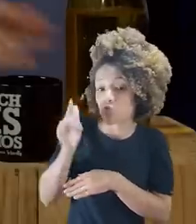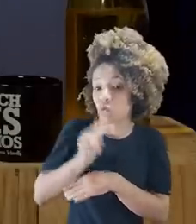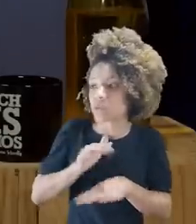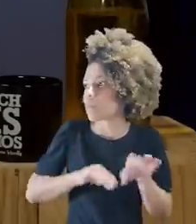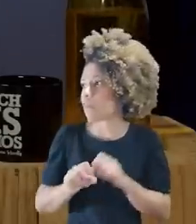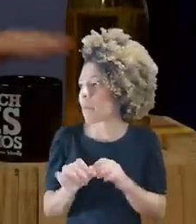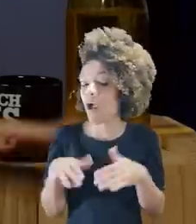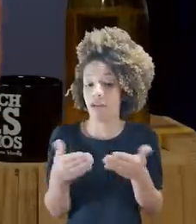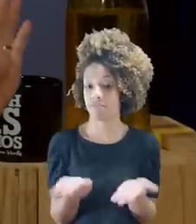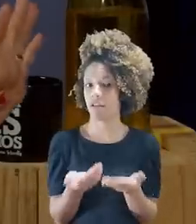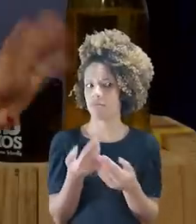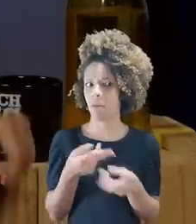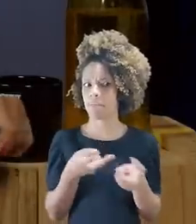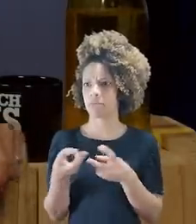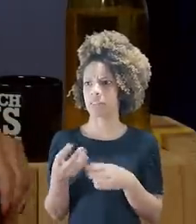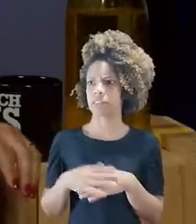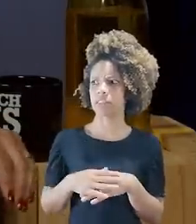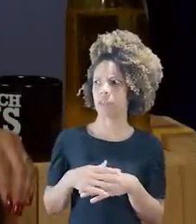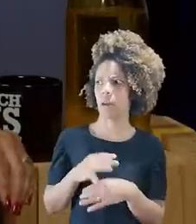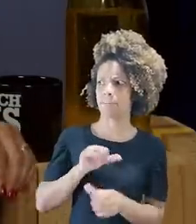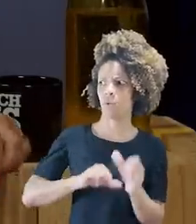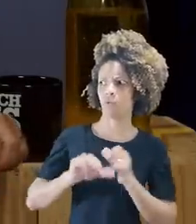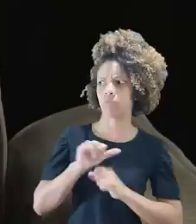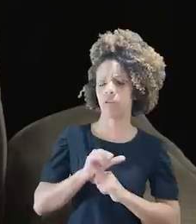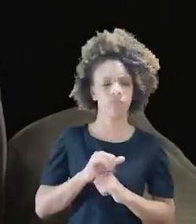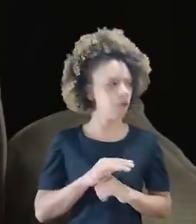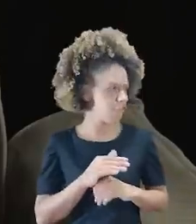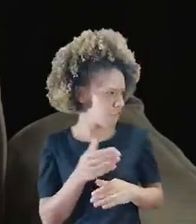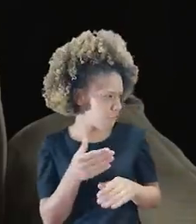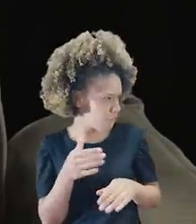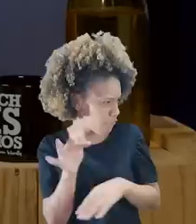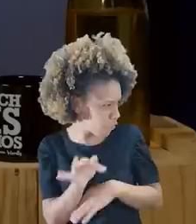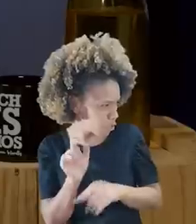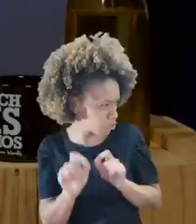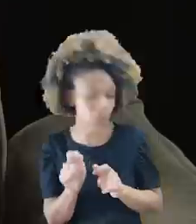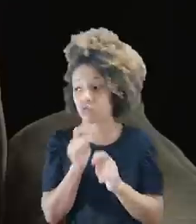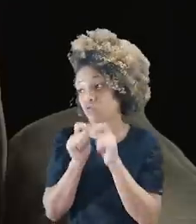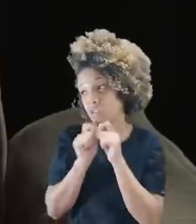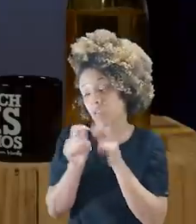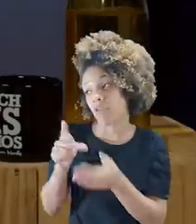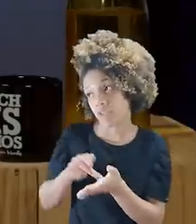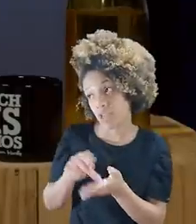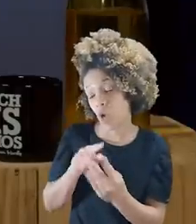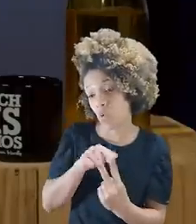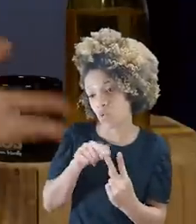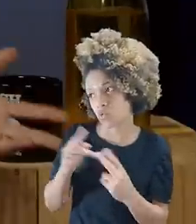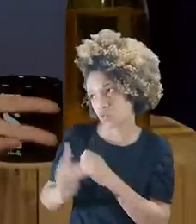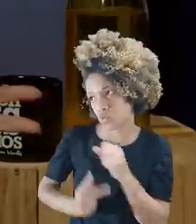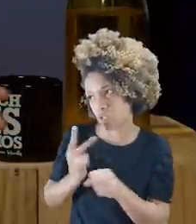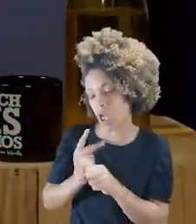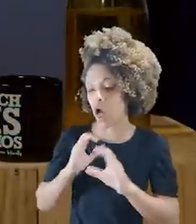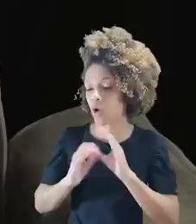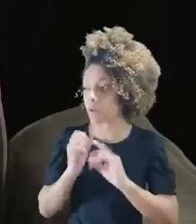entrar na faculdade e aí vi que a coisa já tinha mudado de de figura n você tava fazendo faculdade de k jornalismo na verdade os dois primeiros anos é